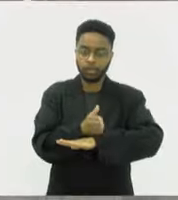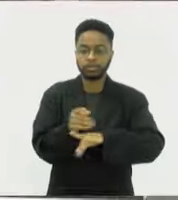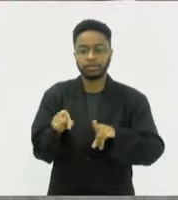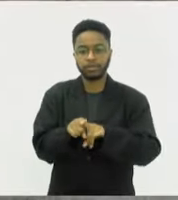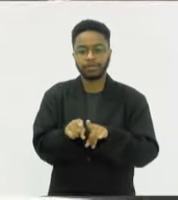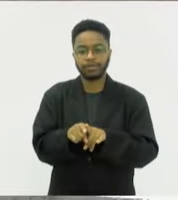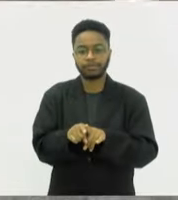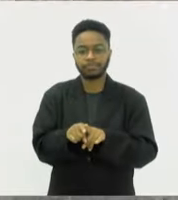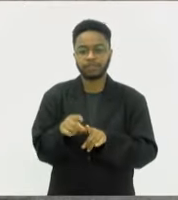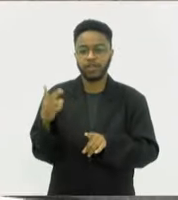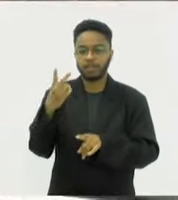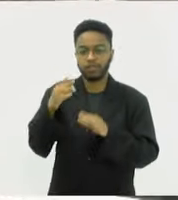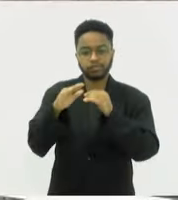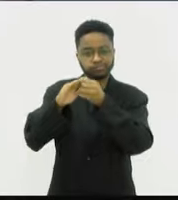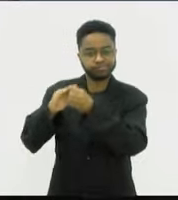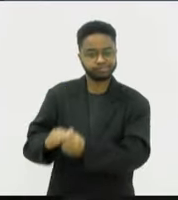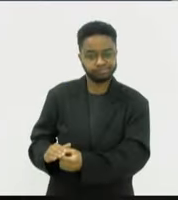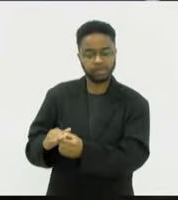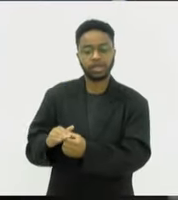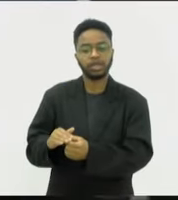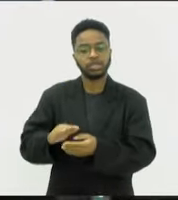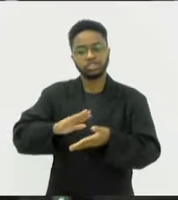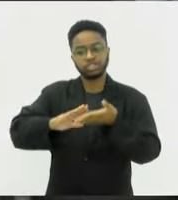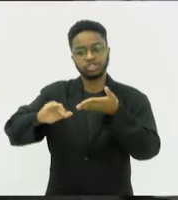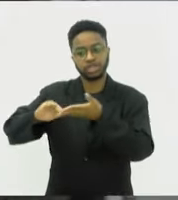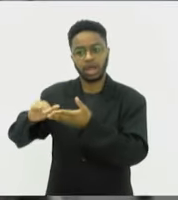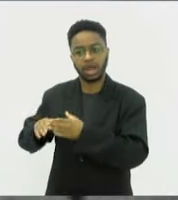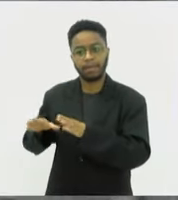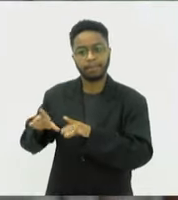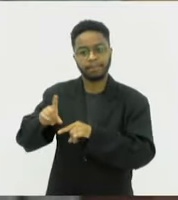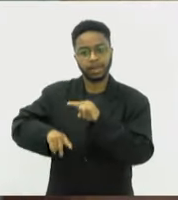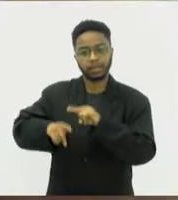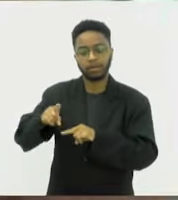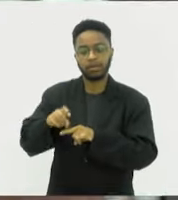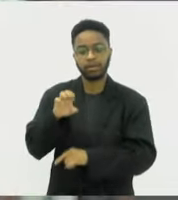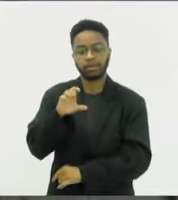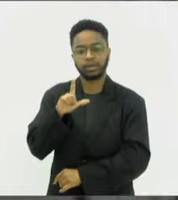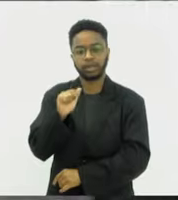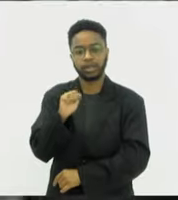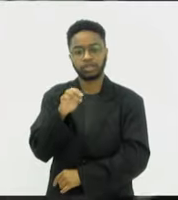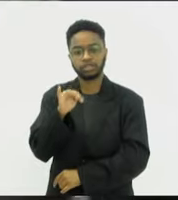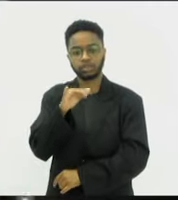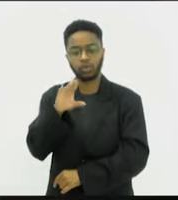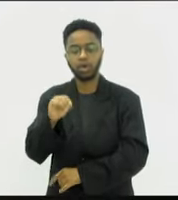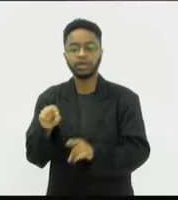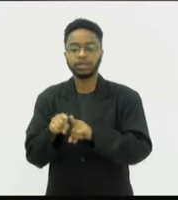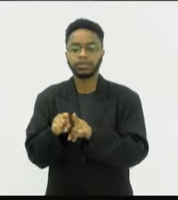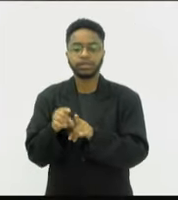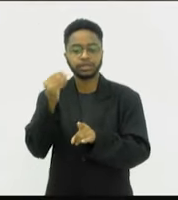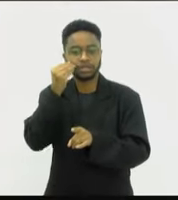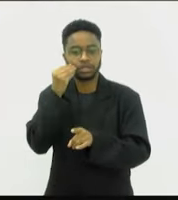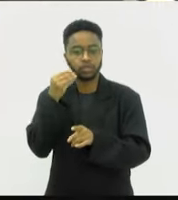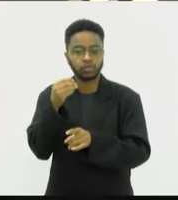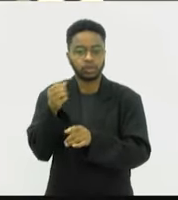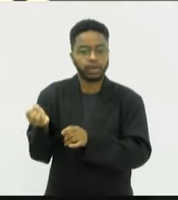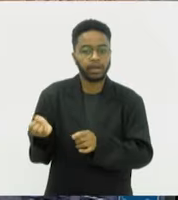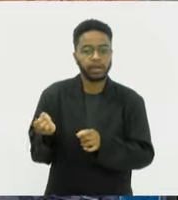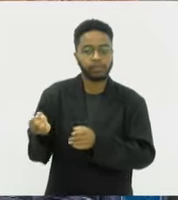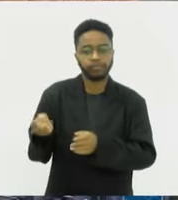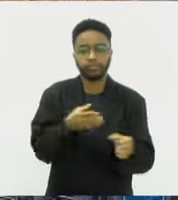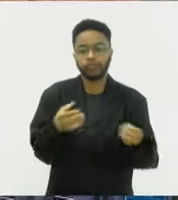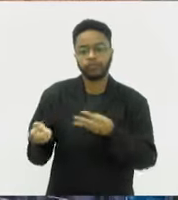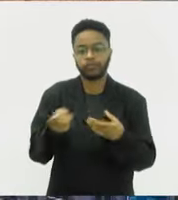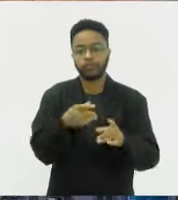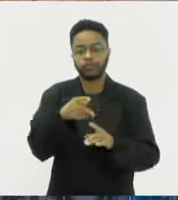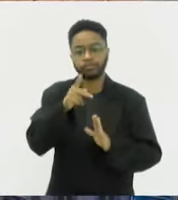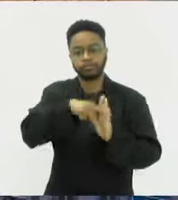descaracterizar e desvalorizar, eliminar a arquitetura eclética, digamos assim, demoli-la para abrir novos terrenos para os novos projetos modernistas.